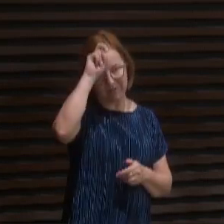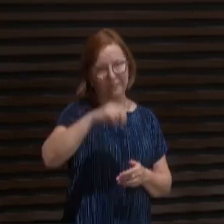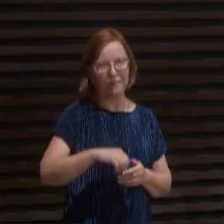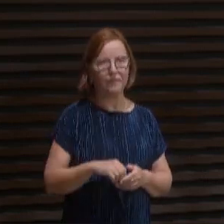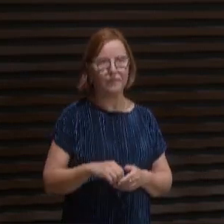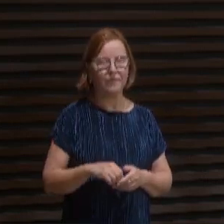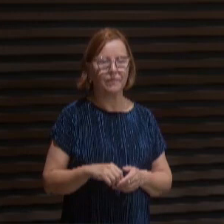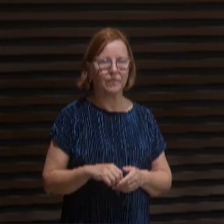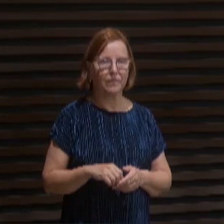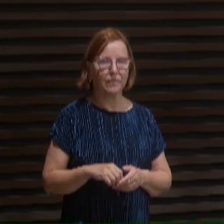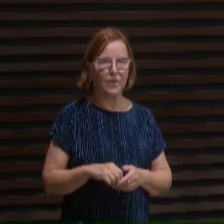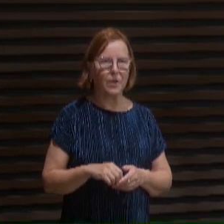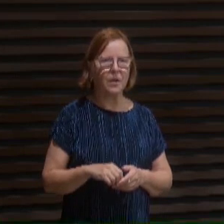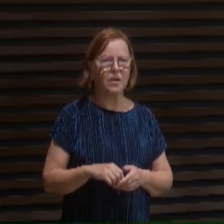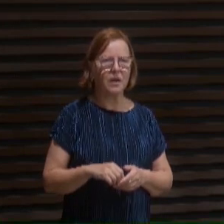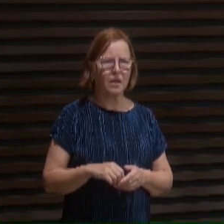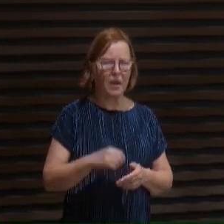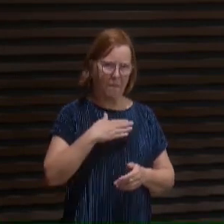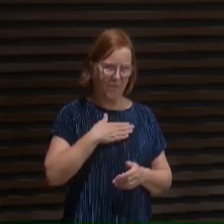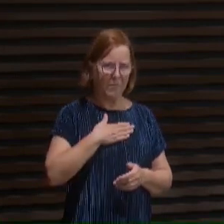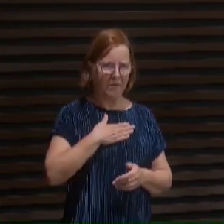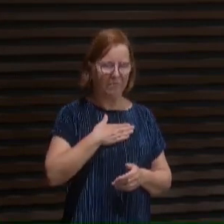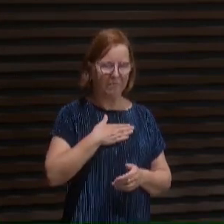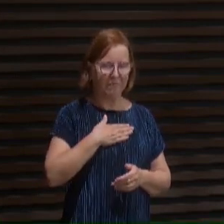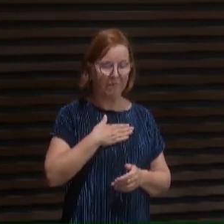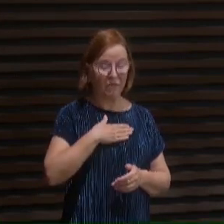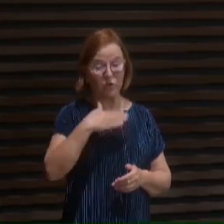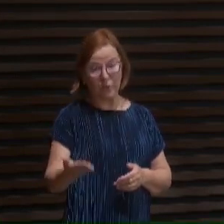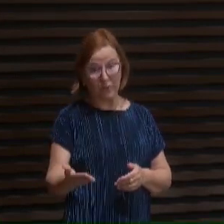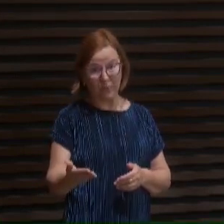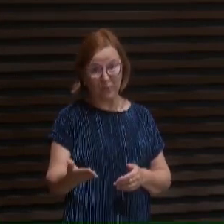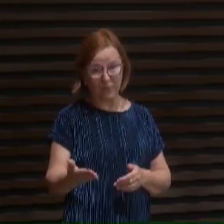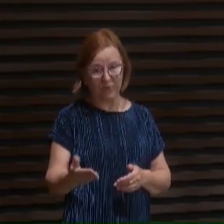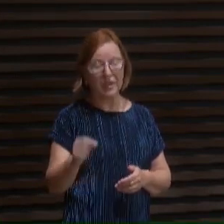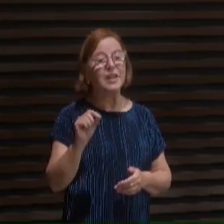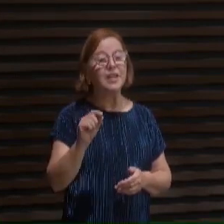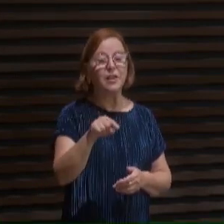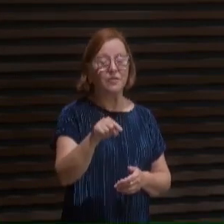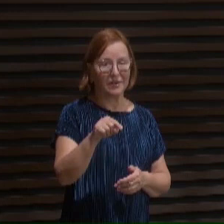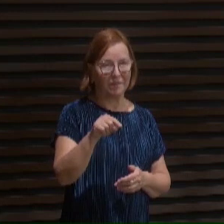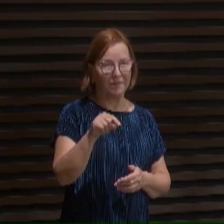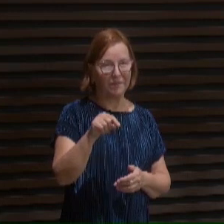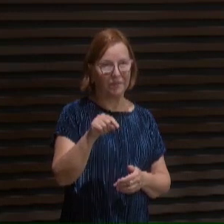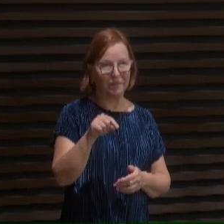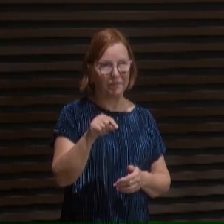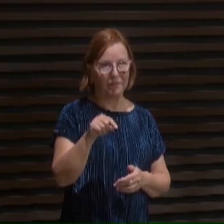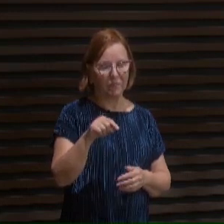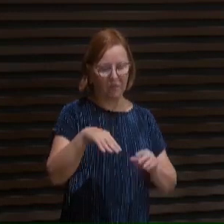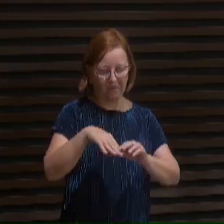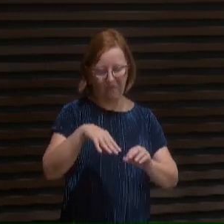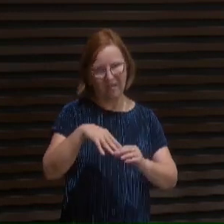mão no peito. Meteu, tirou. Quem é você? É um